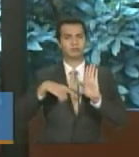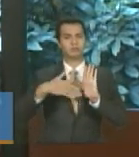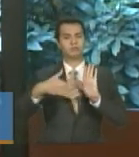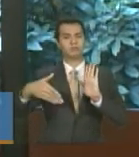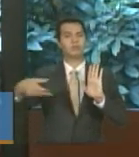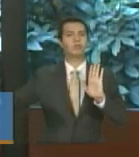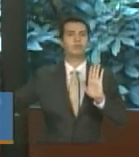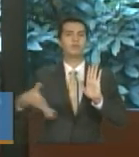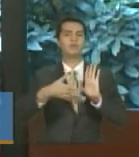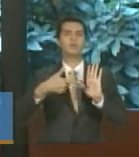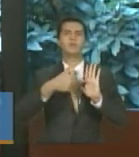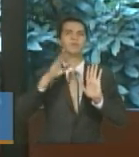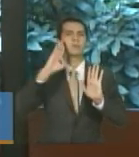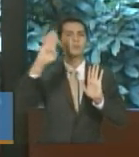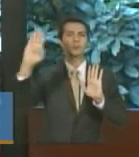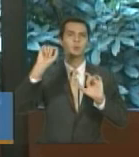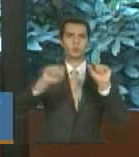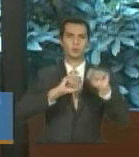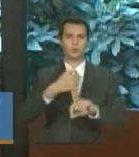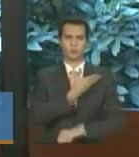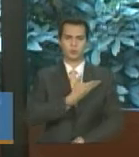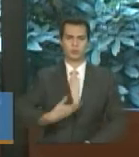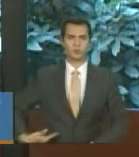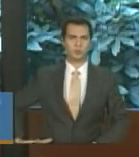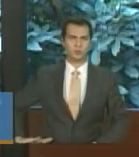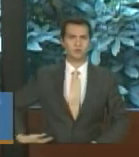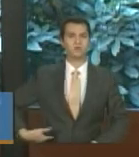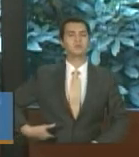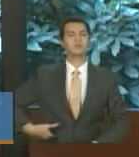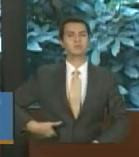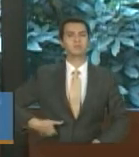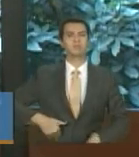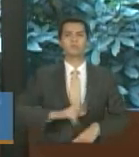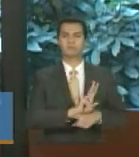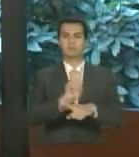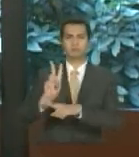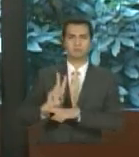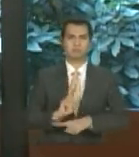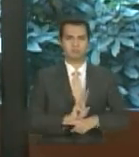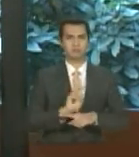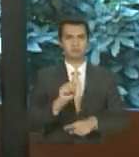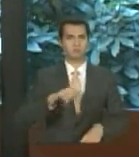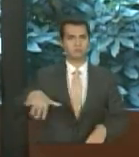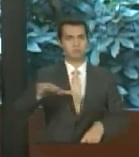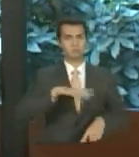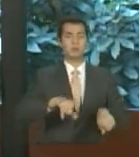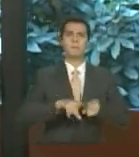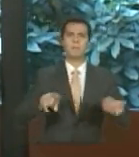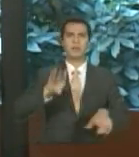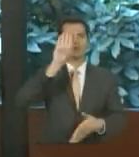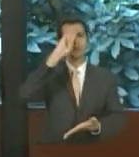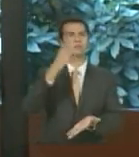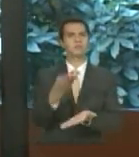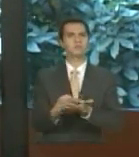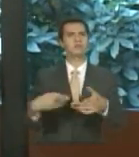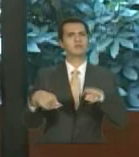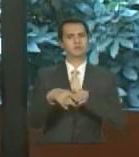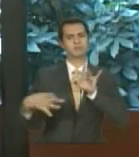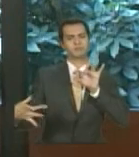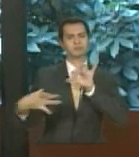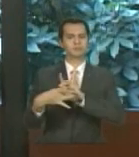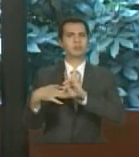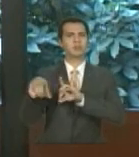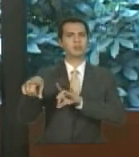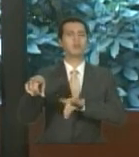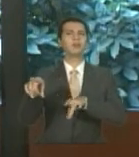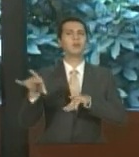a primazia do Estado conforme conquistamos em lei, mas também reconhece a rede não governamental como estratégica